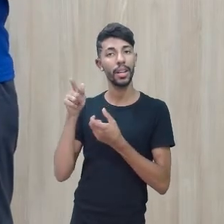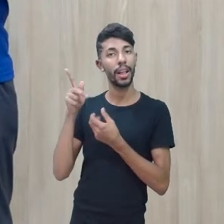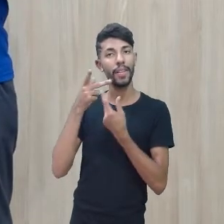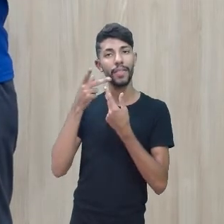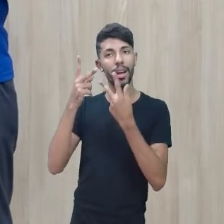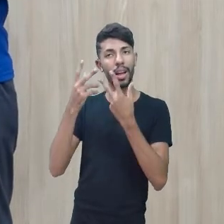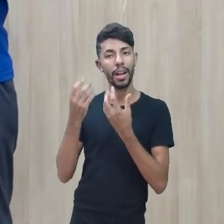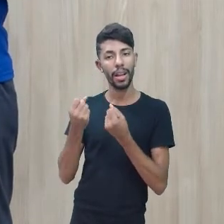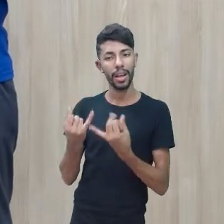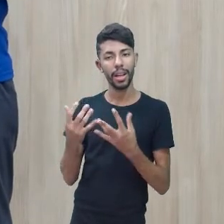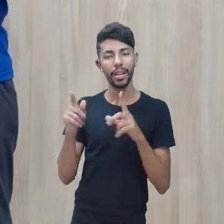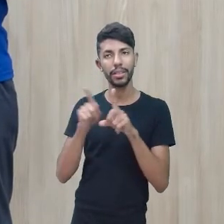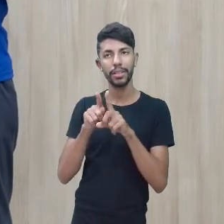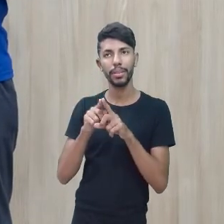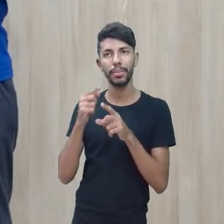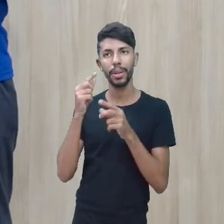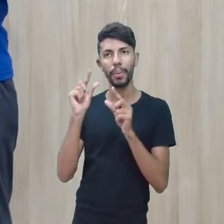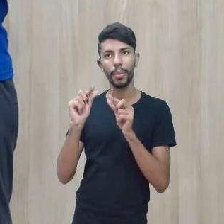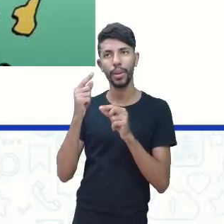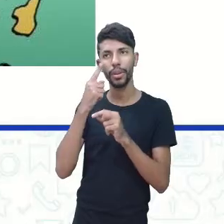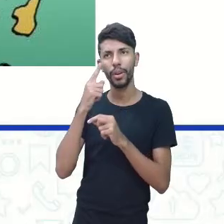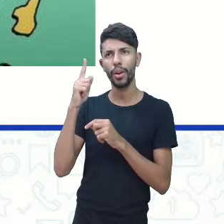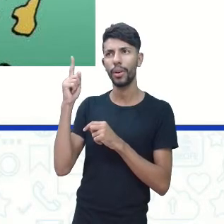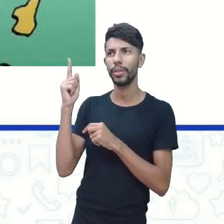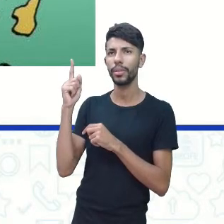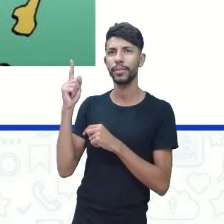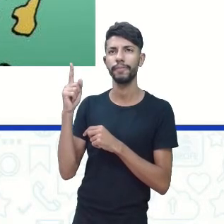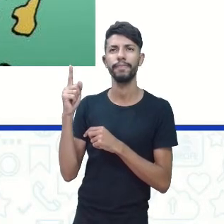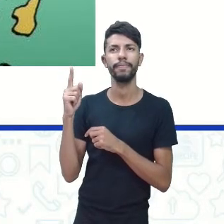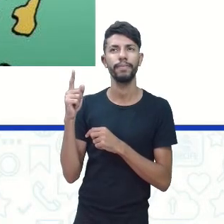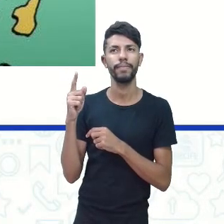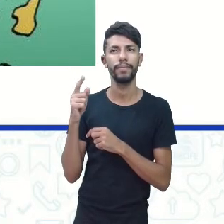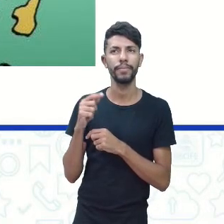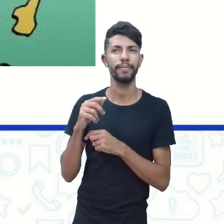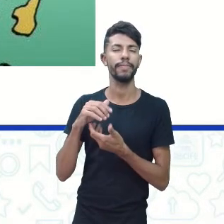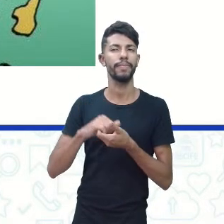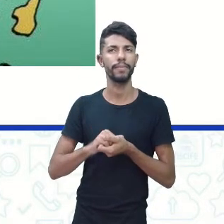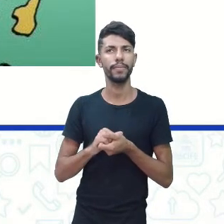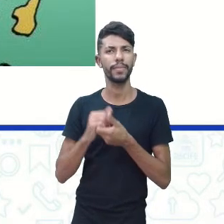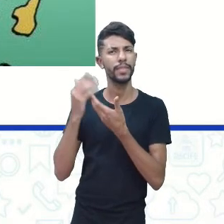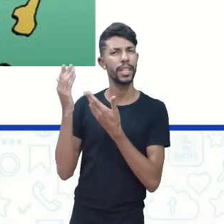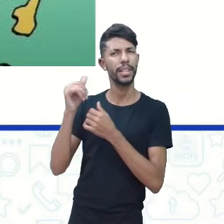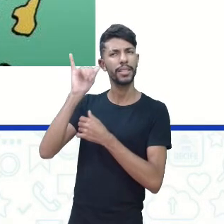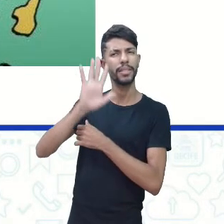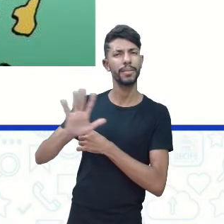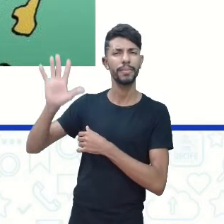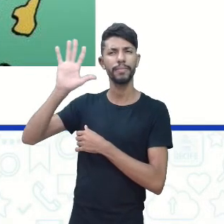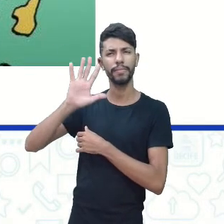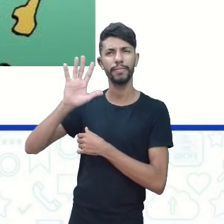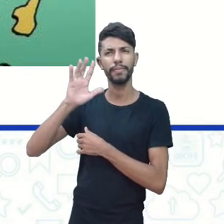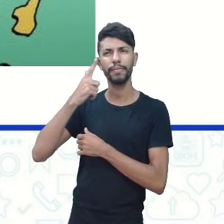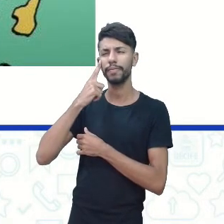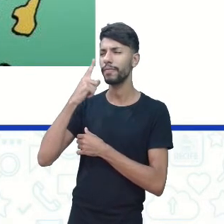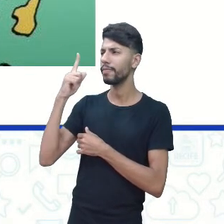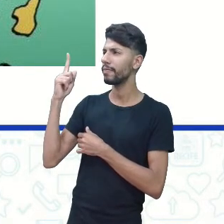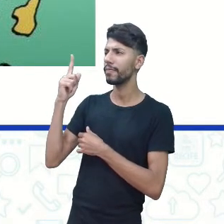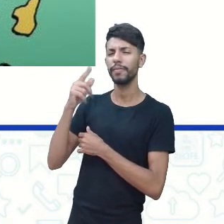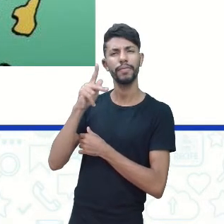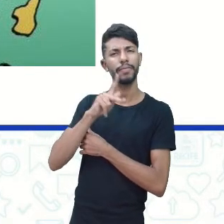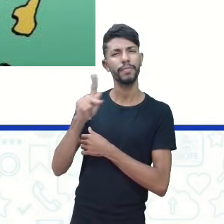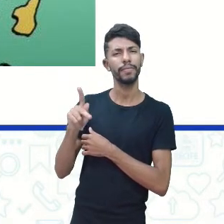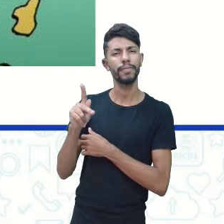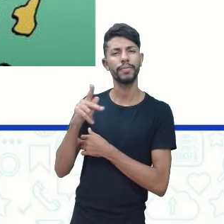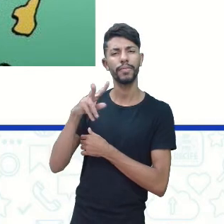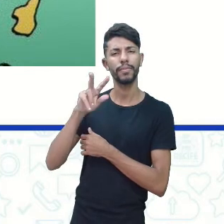também, essa charge. A professora Vanessa gosta bastante de charges, né? Olha só, professora Vanessa,